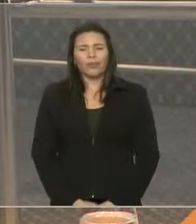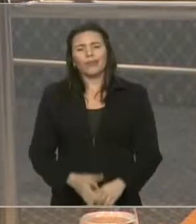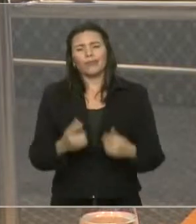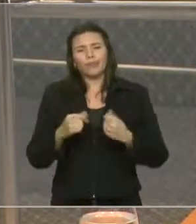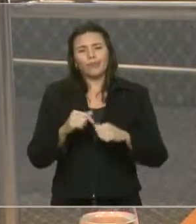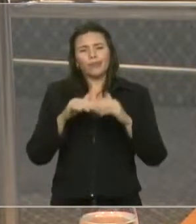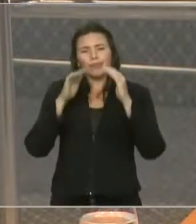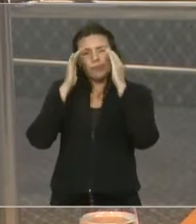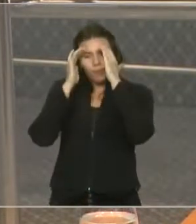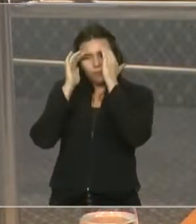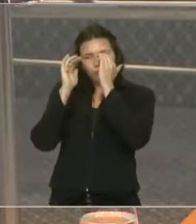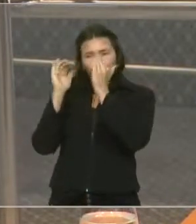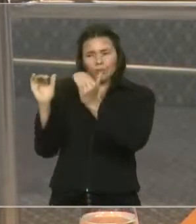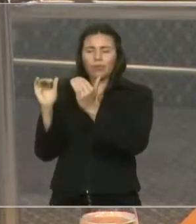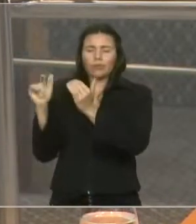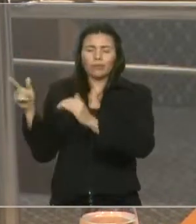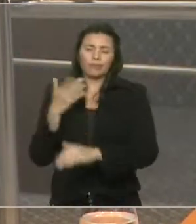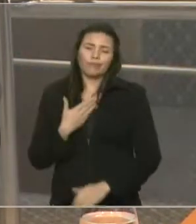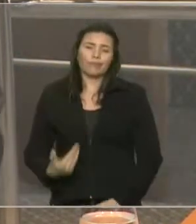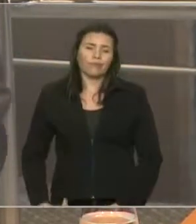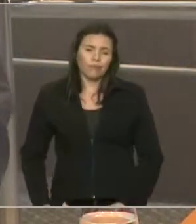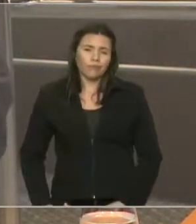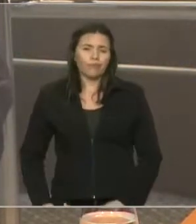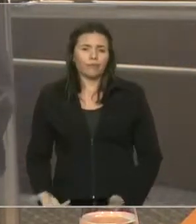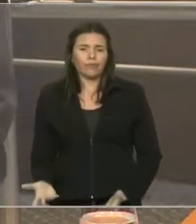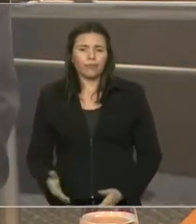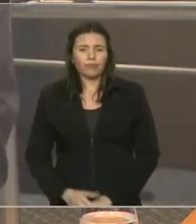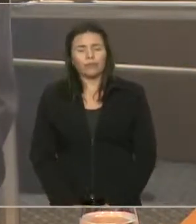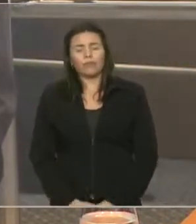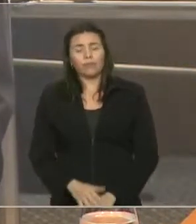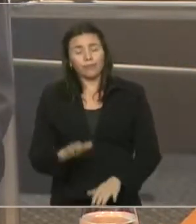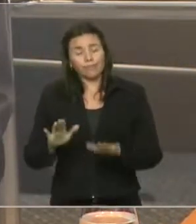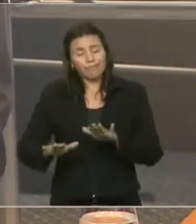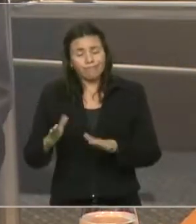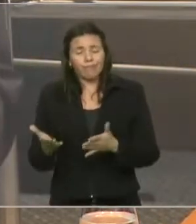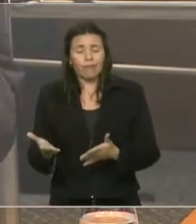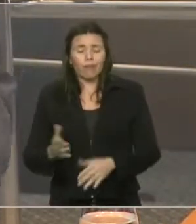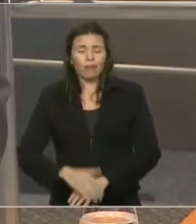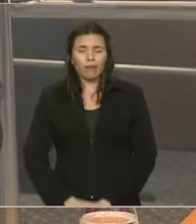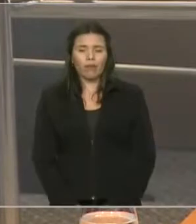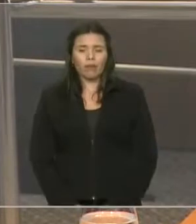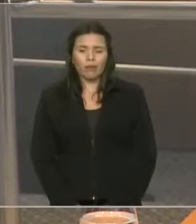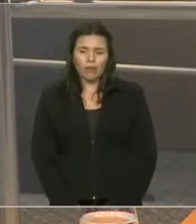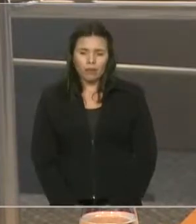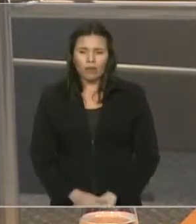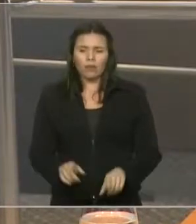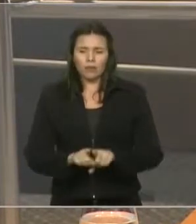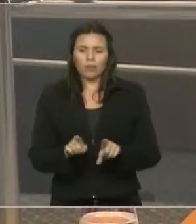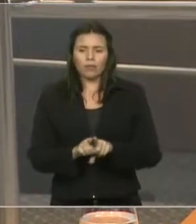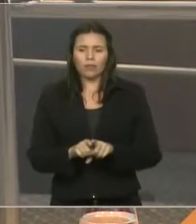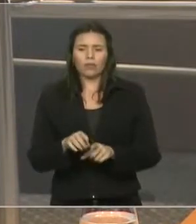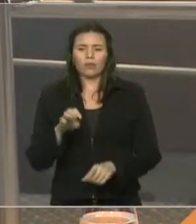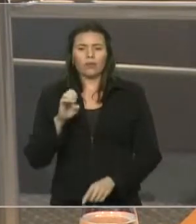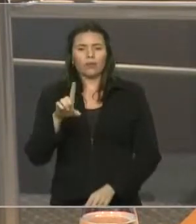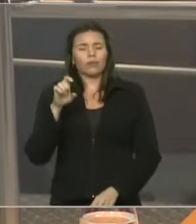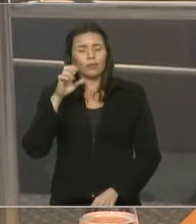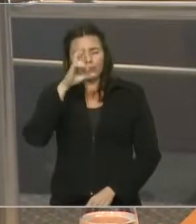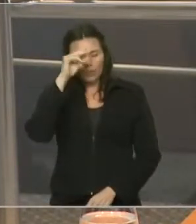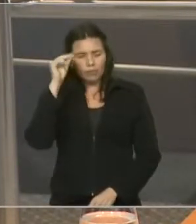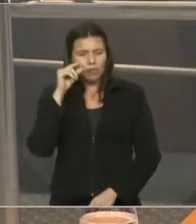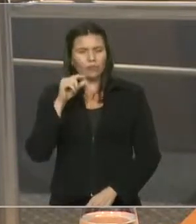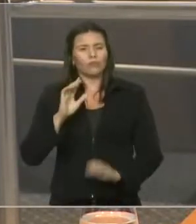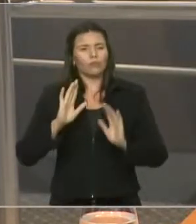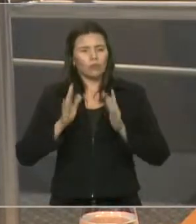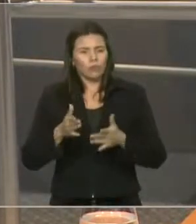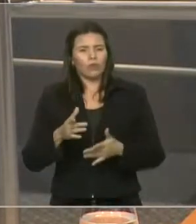é o poder do governo. Desejar a Ariston também, ex-vice-prefeito, que já licenciou, aqui eu tenho muito respeito